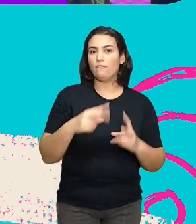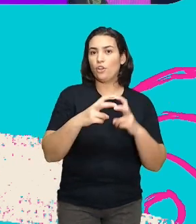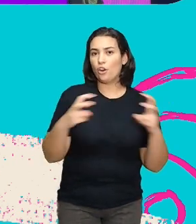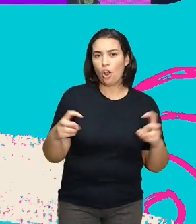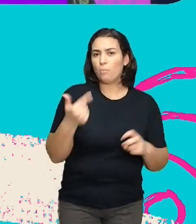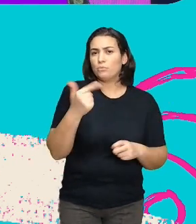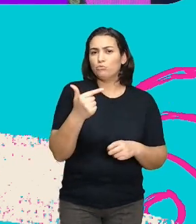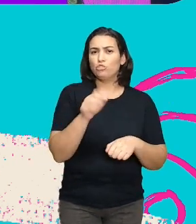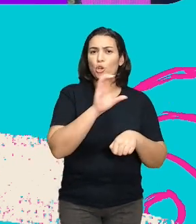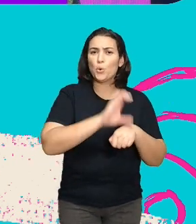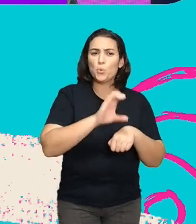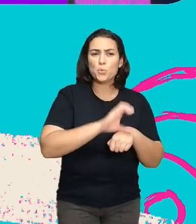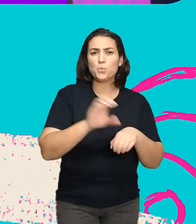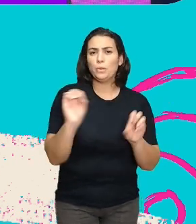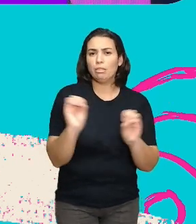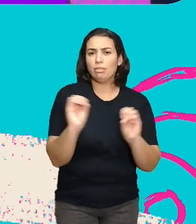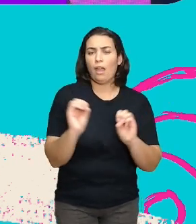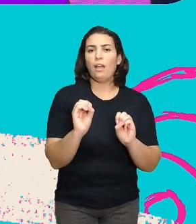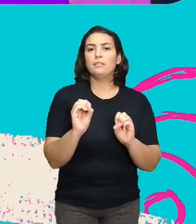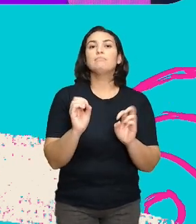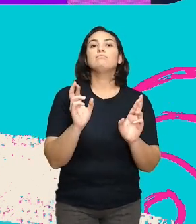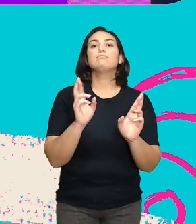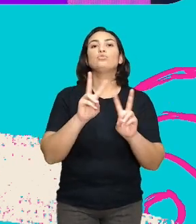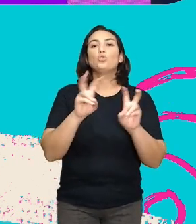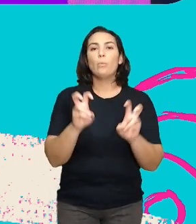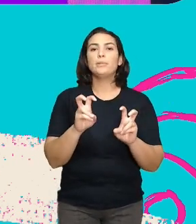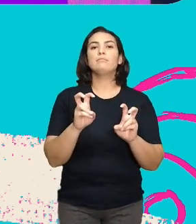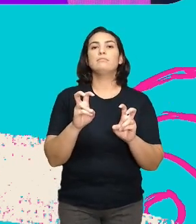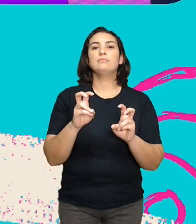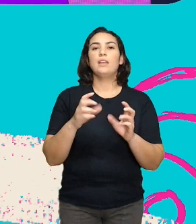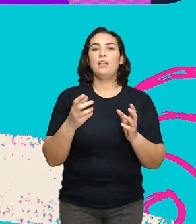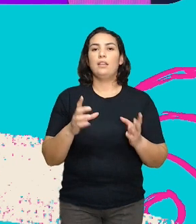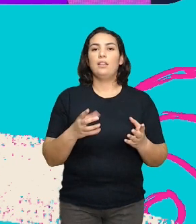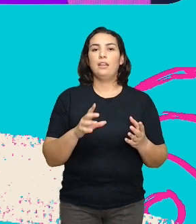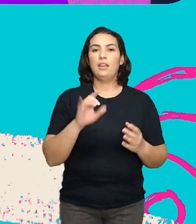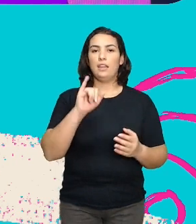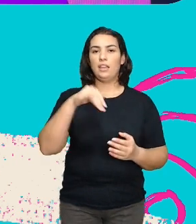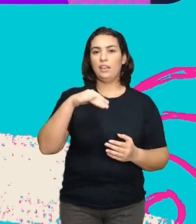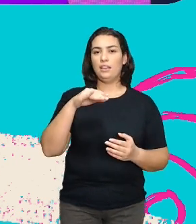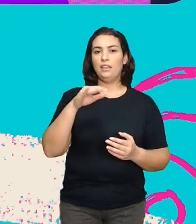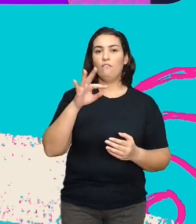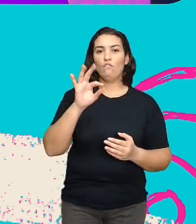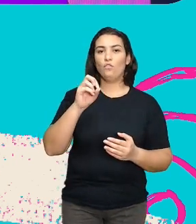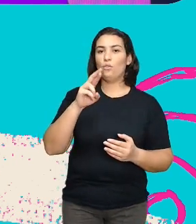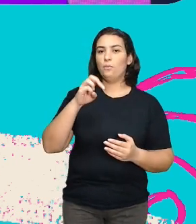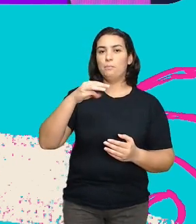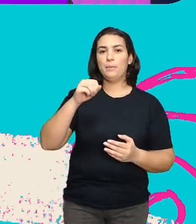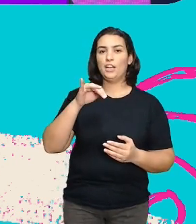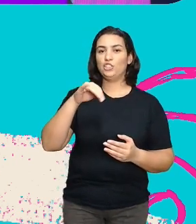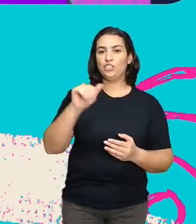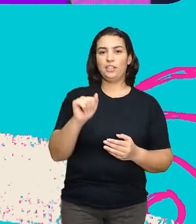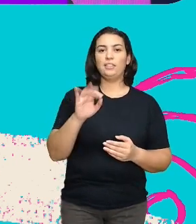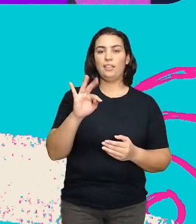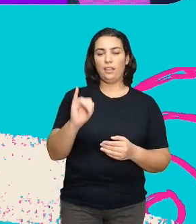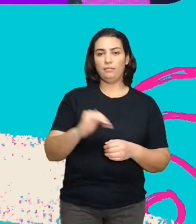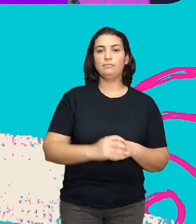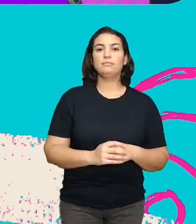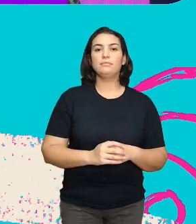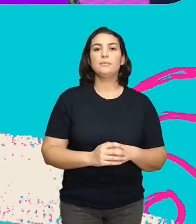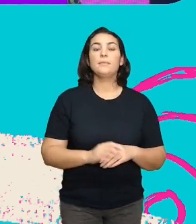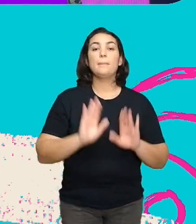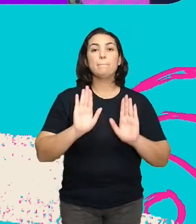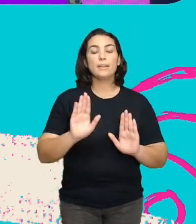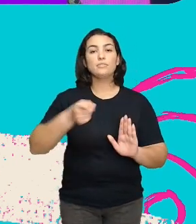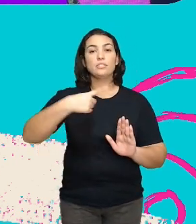curso sequer de informática implementado em escolas públicas. Isso diz muito de quem acessa